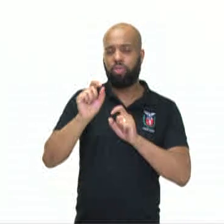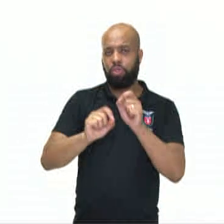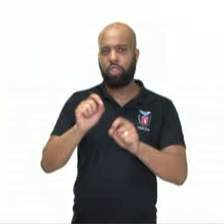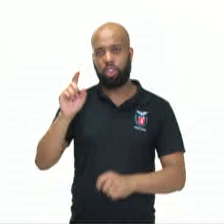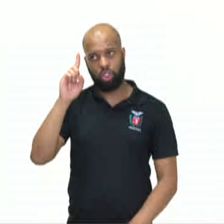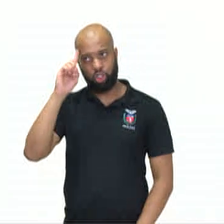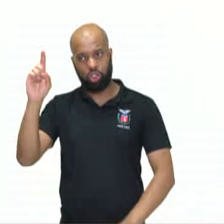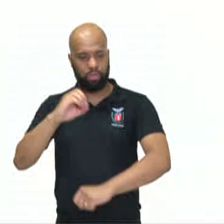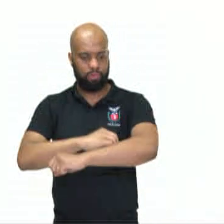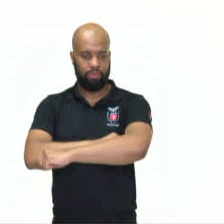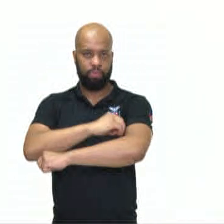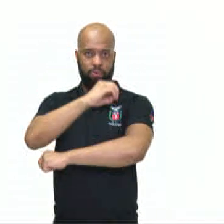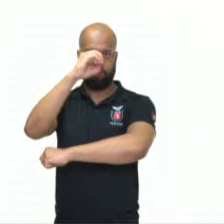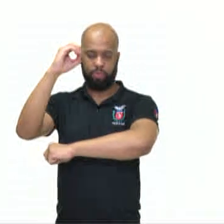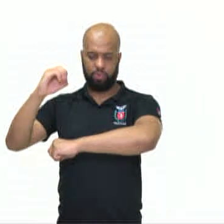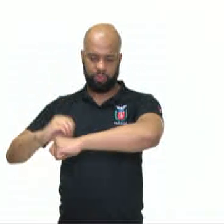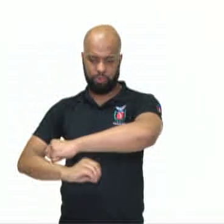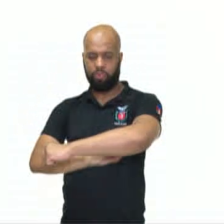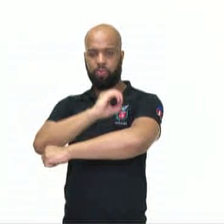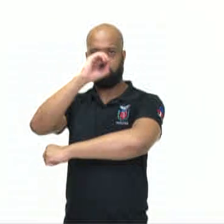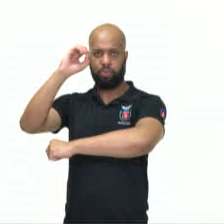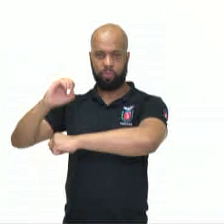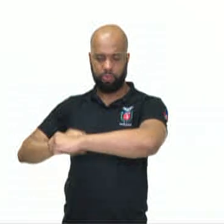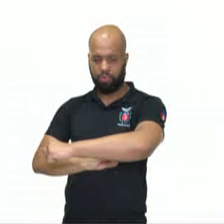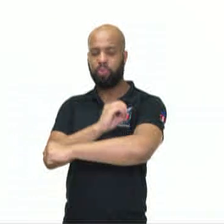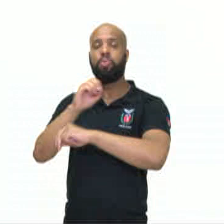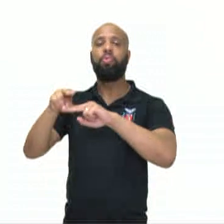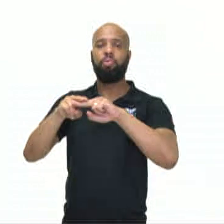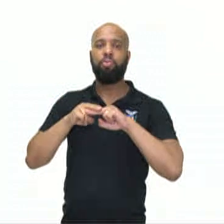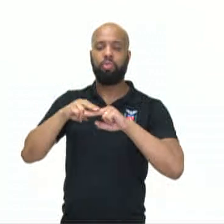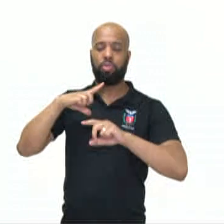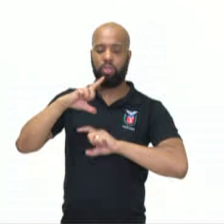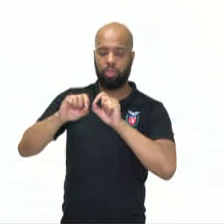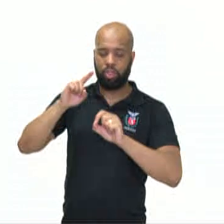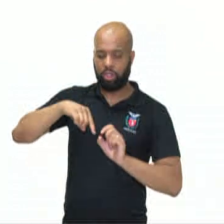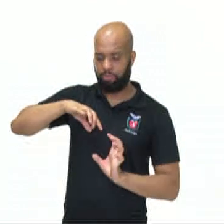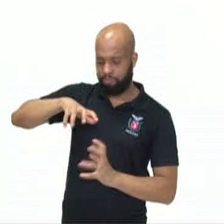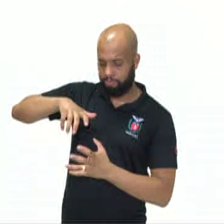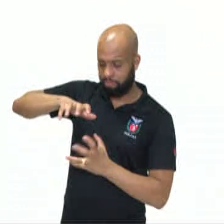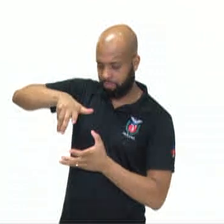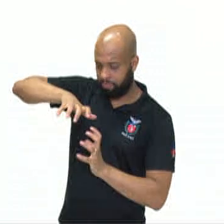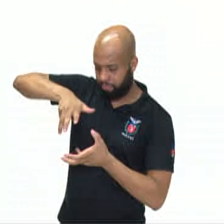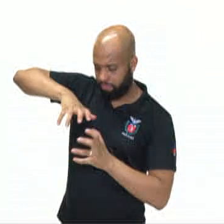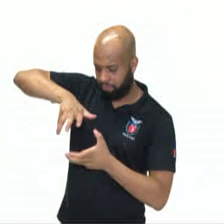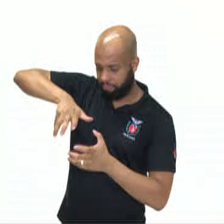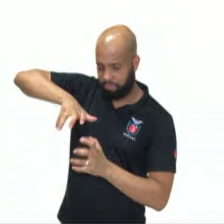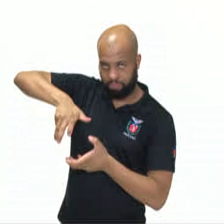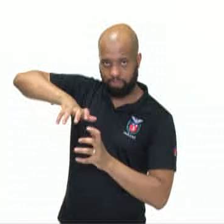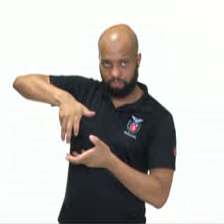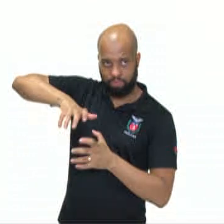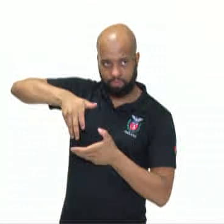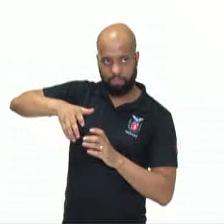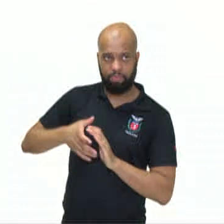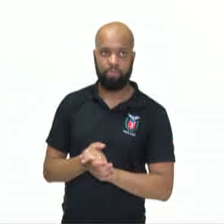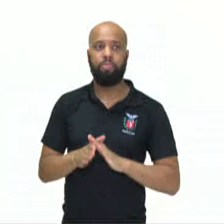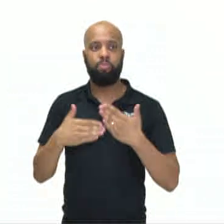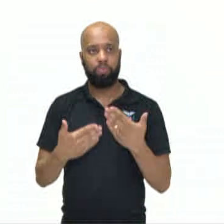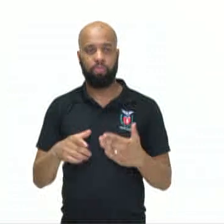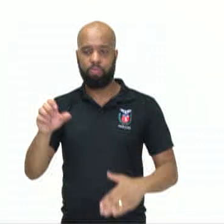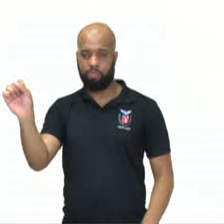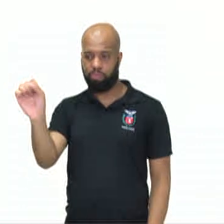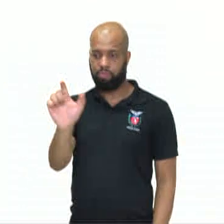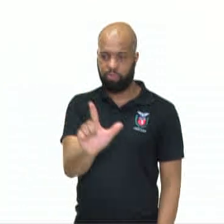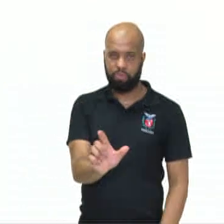noites é consequência do movimento de rotação da Terra sobre o seu próprio eixo. O